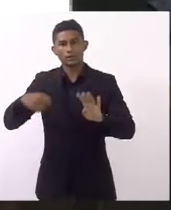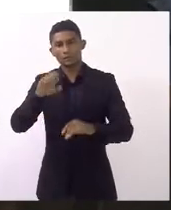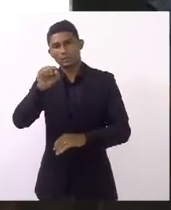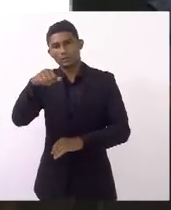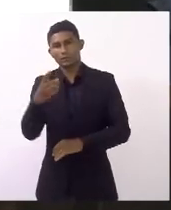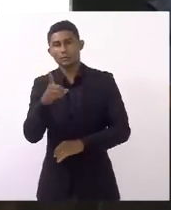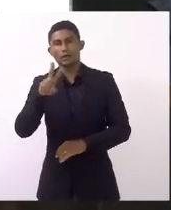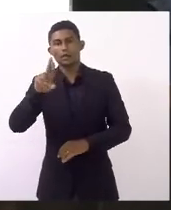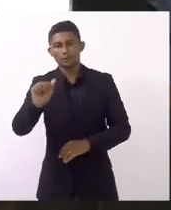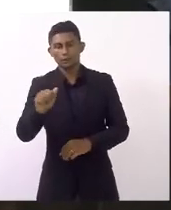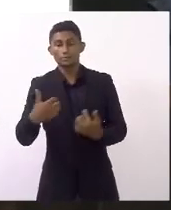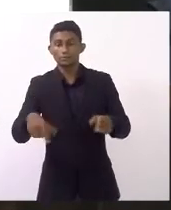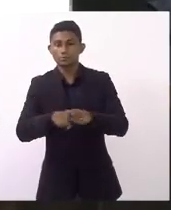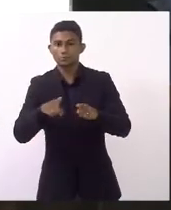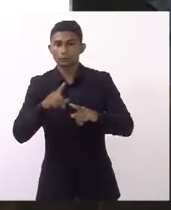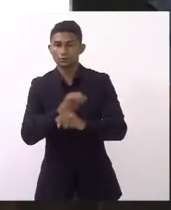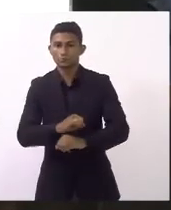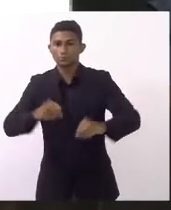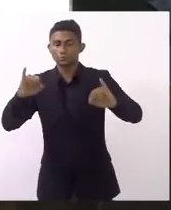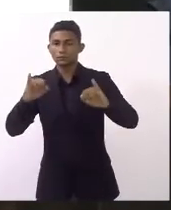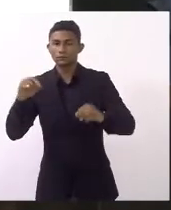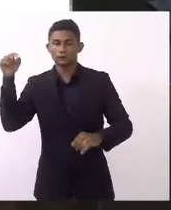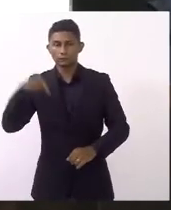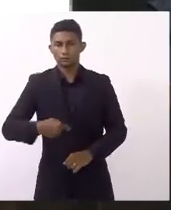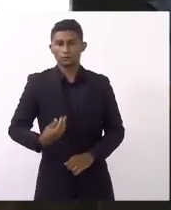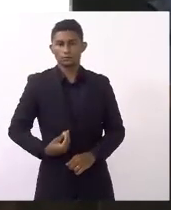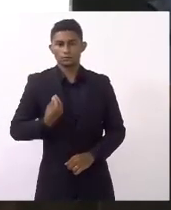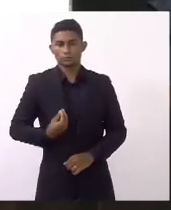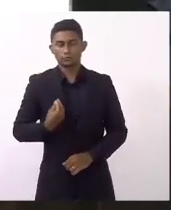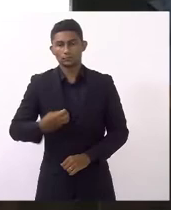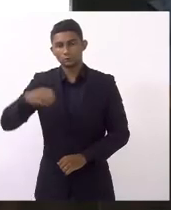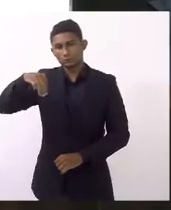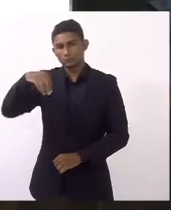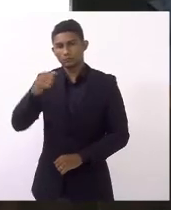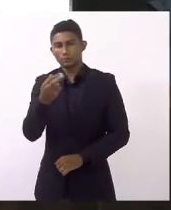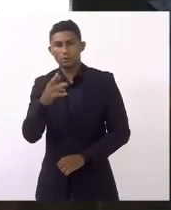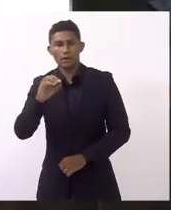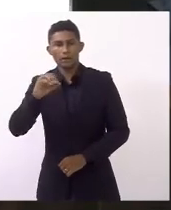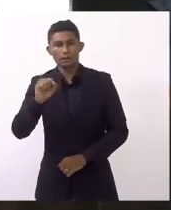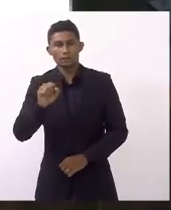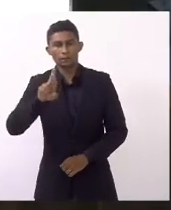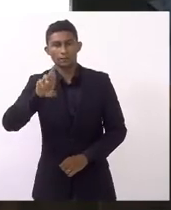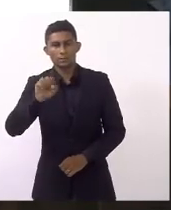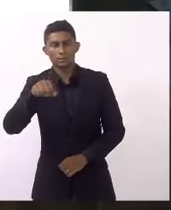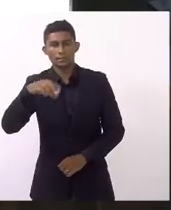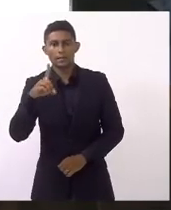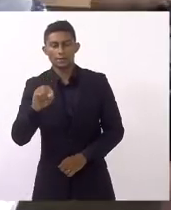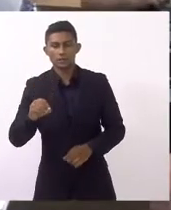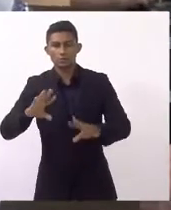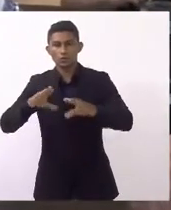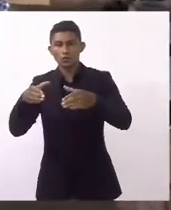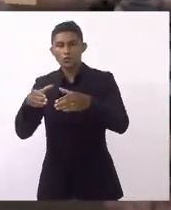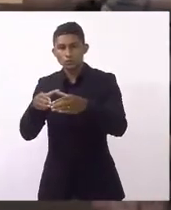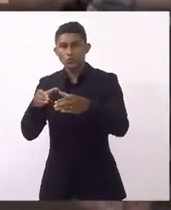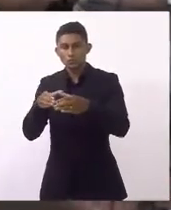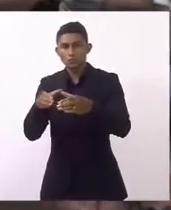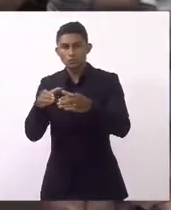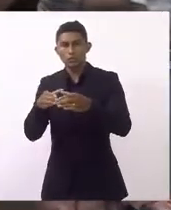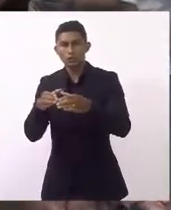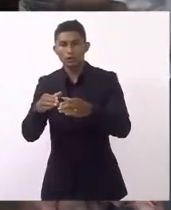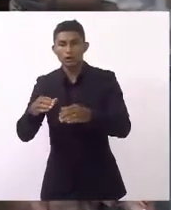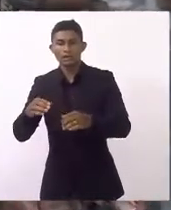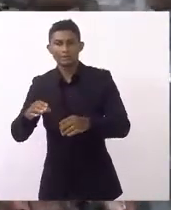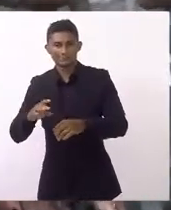também de anunciar a presença de Marcos de Rezende do coletivo de entidades negras do Brasil